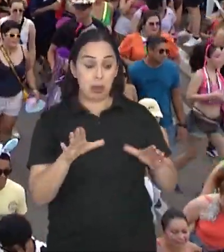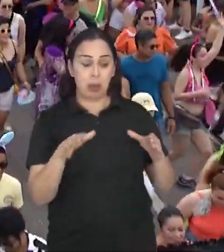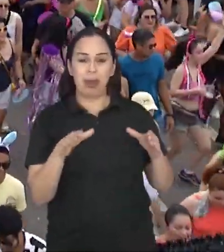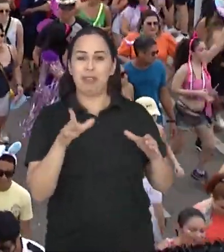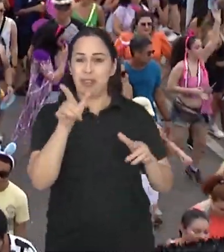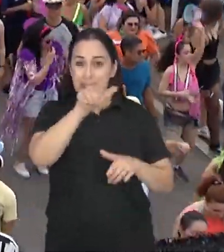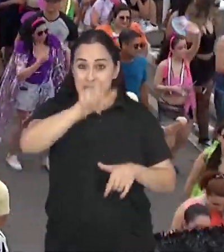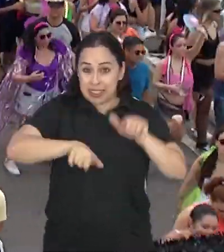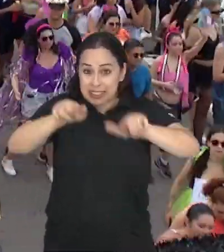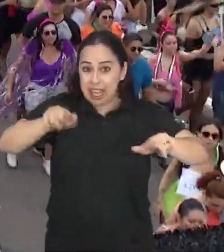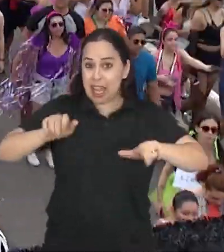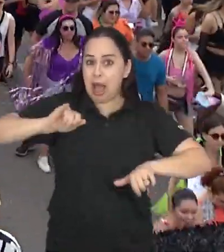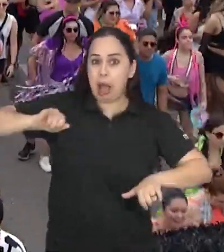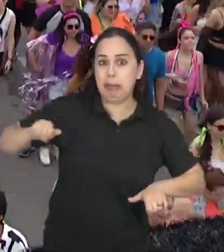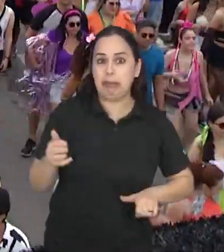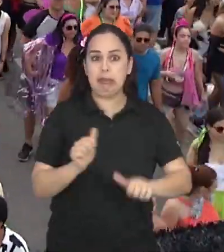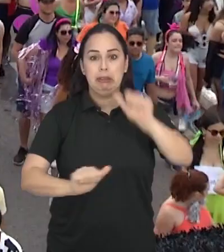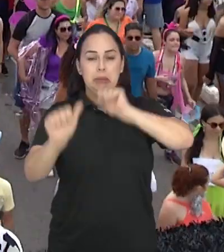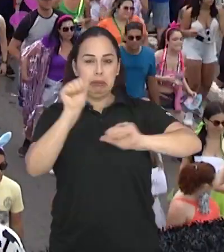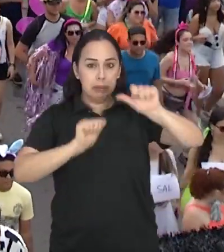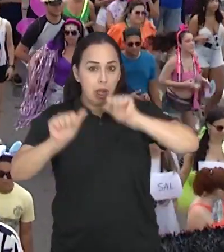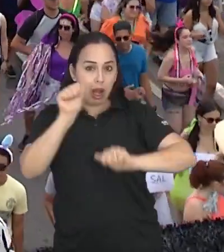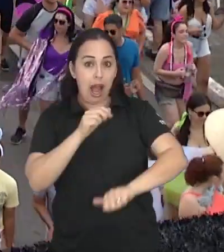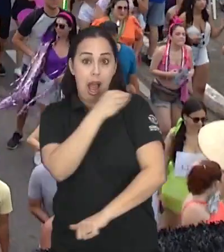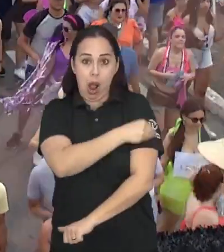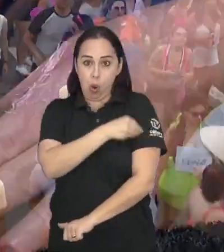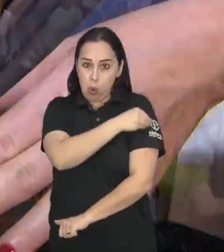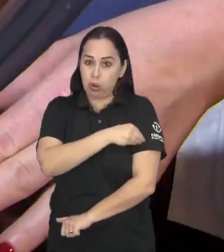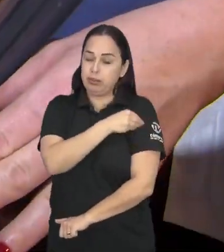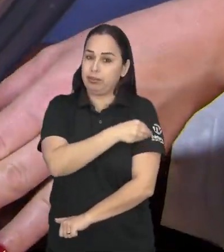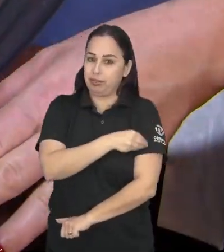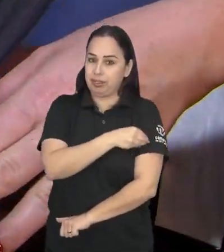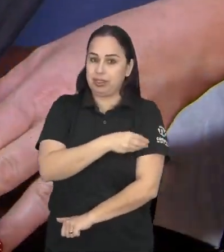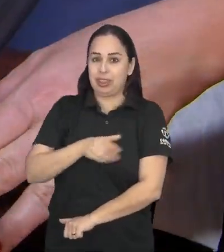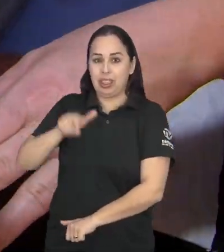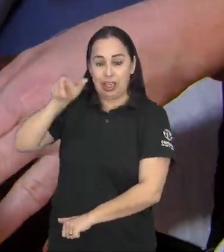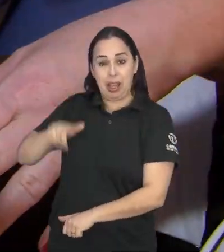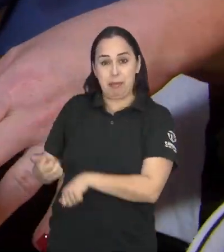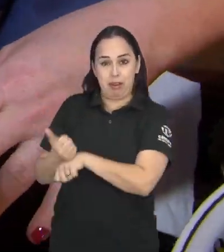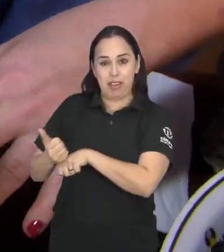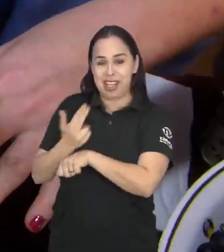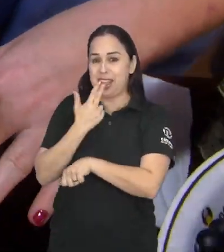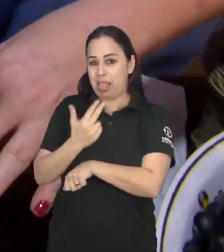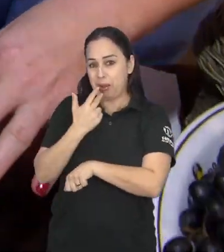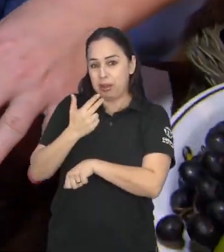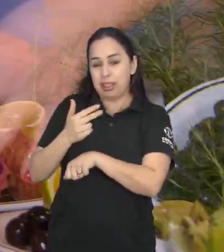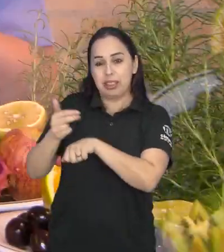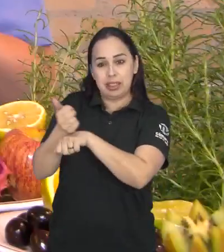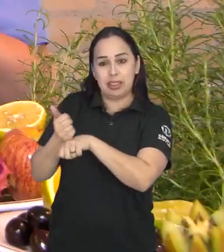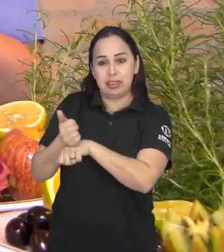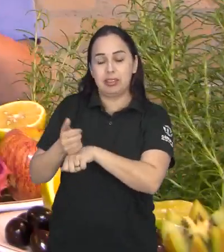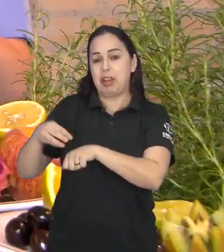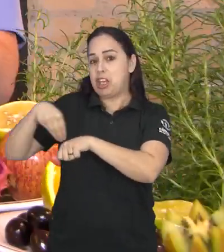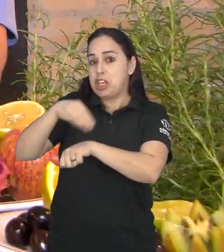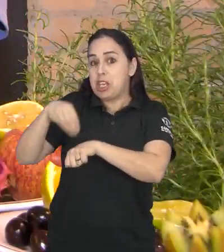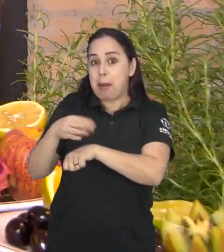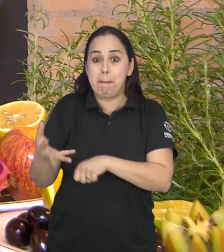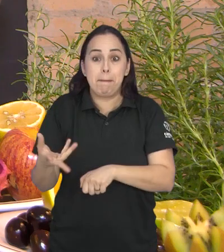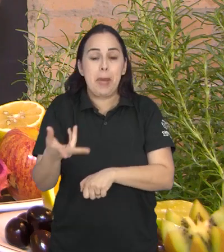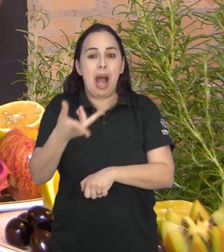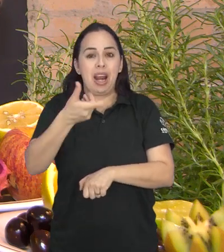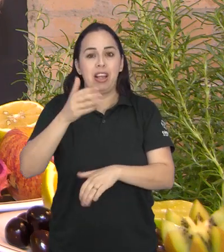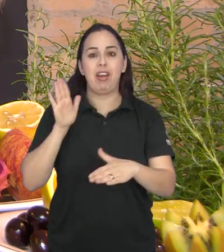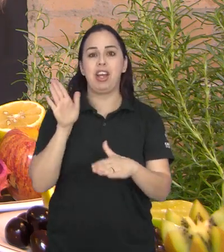de pessoas que abusaram no consumo de bebida alcoólica, a nutricionista Karen Farias tem dicas preciosas